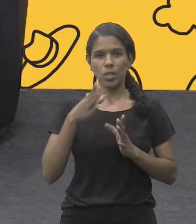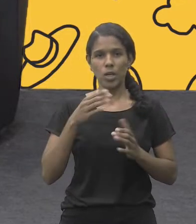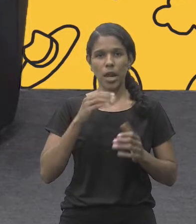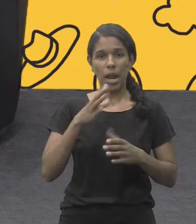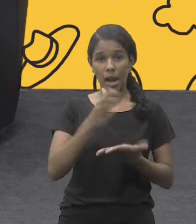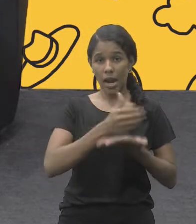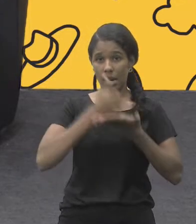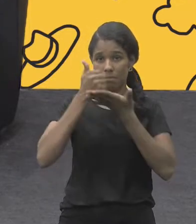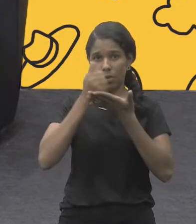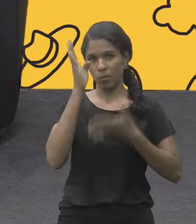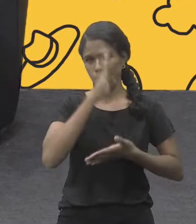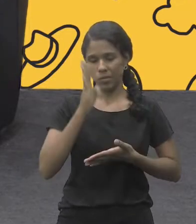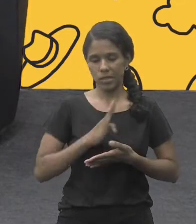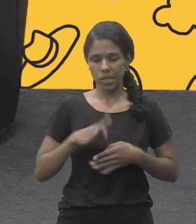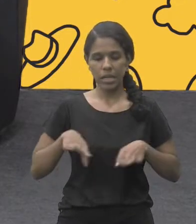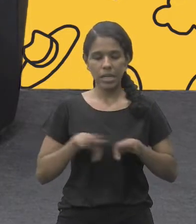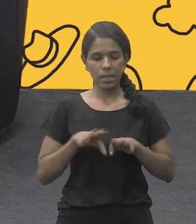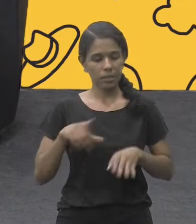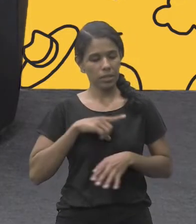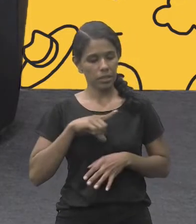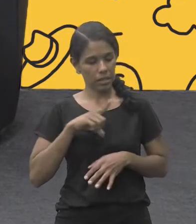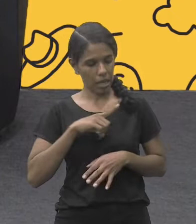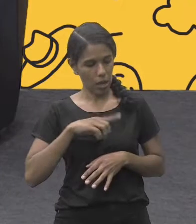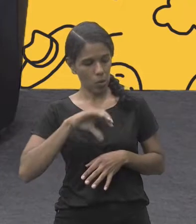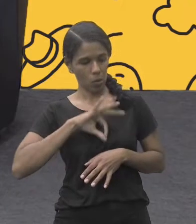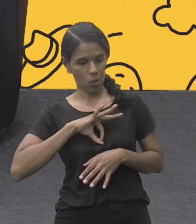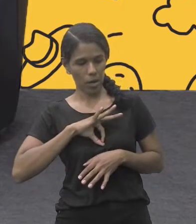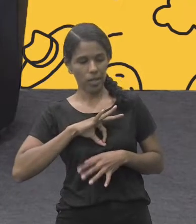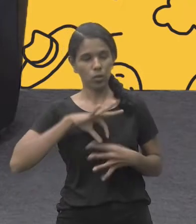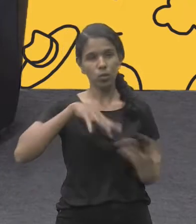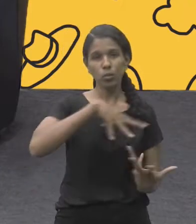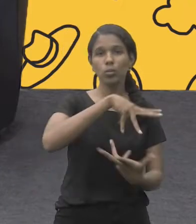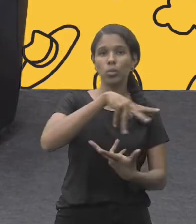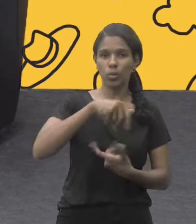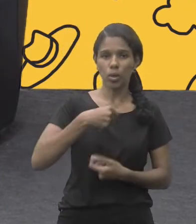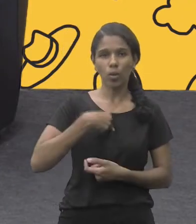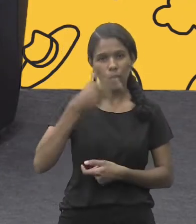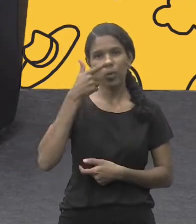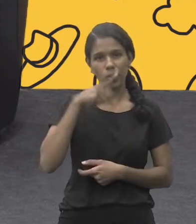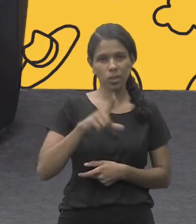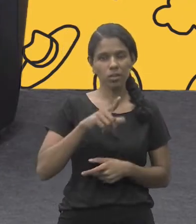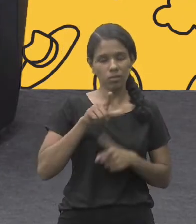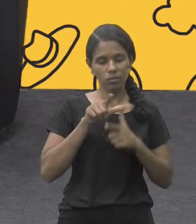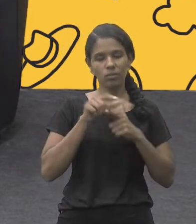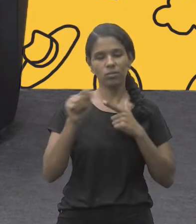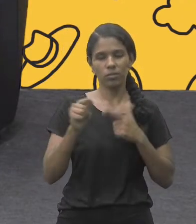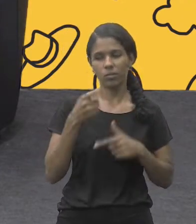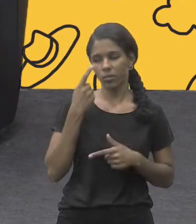Só de pegar aí já dá pra saber que é pesadinho, hein? Isso aqui, ó.